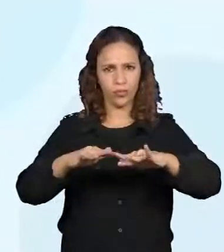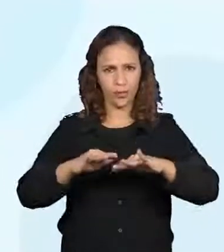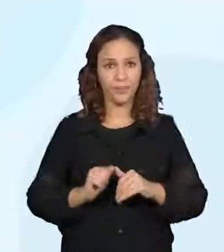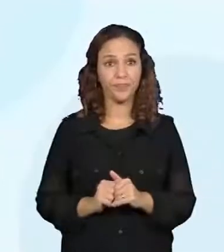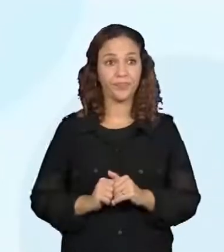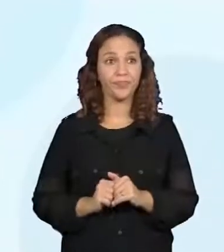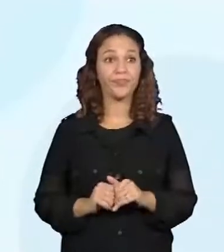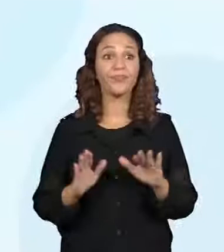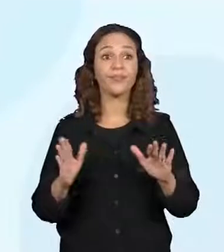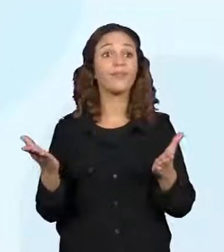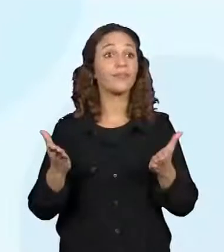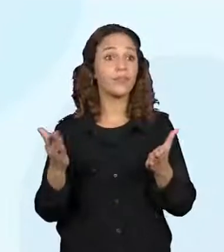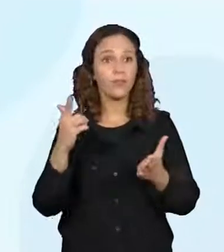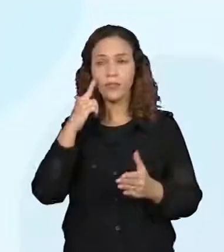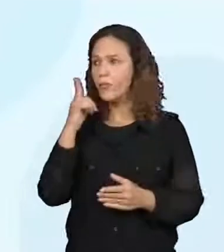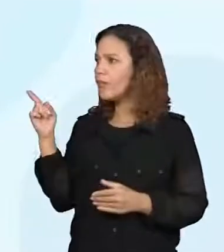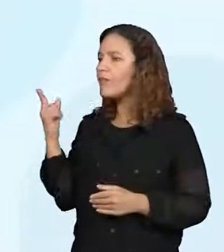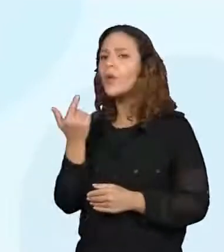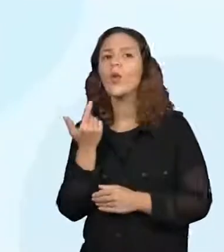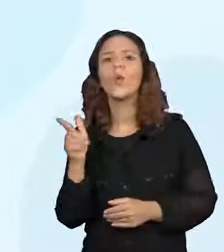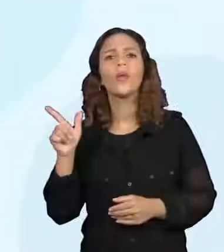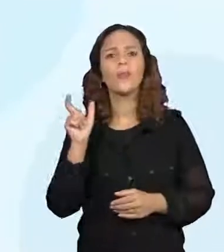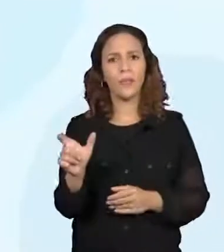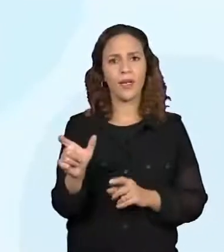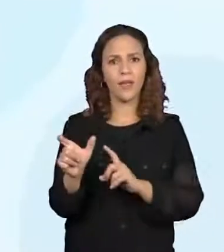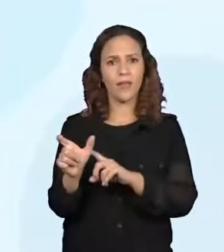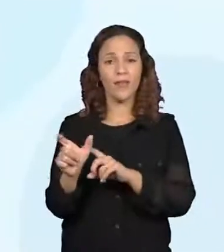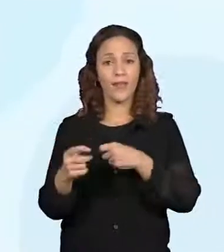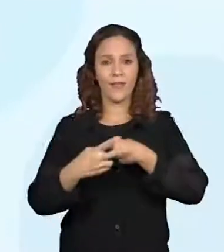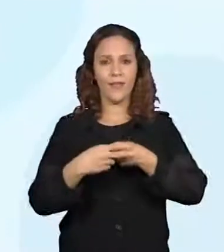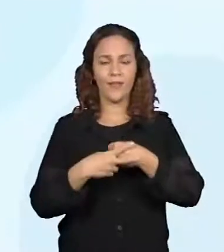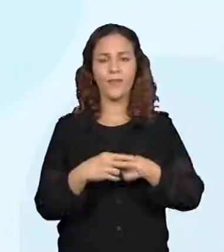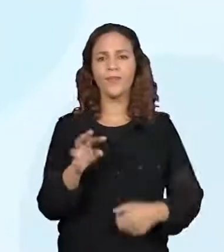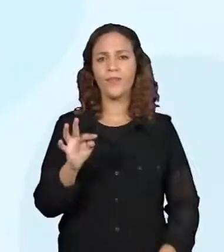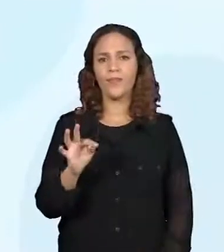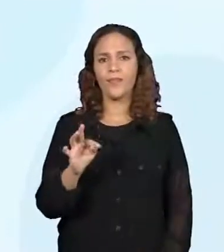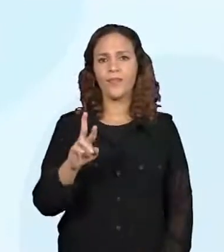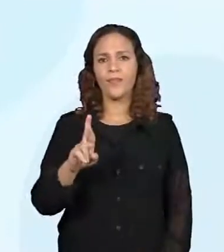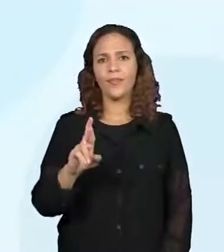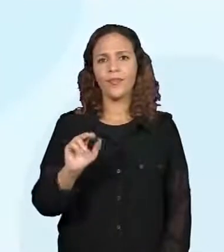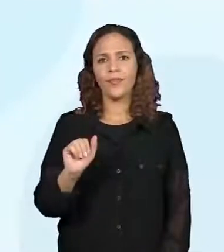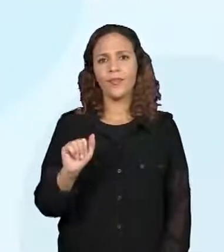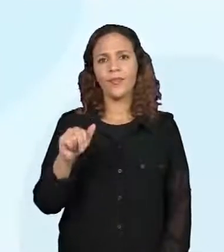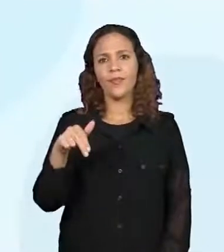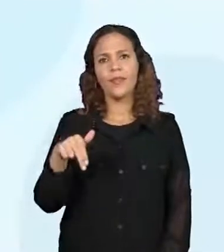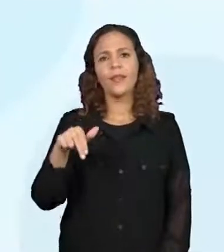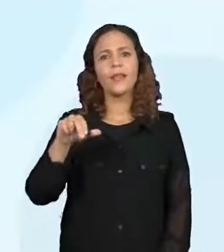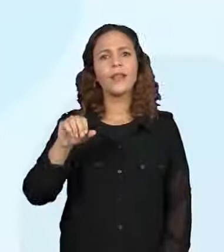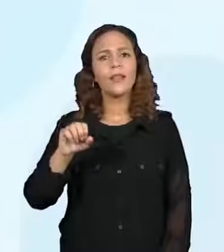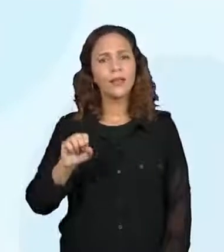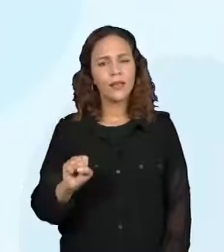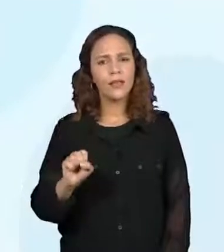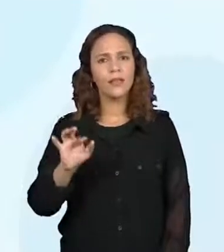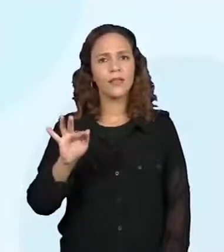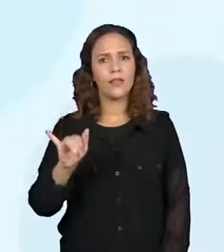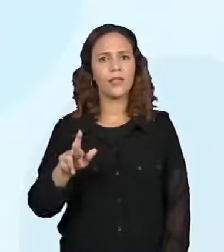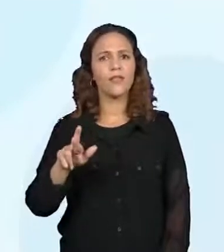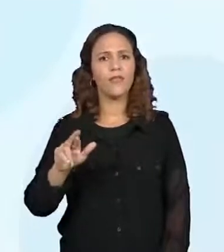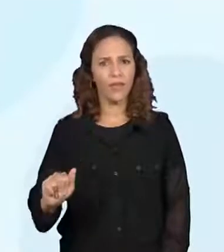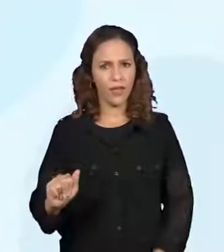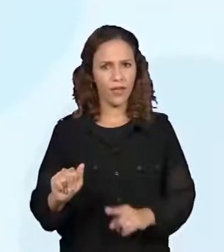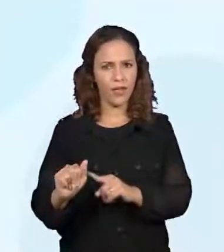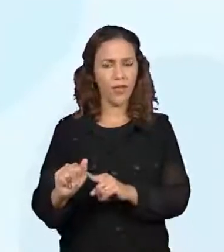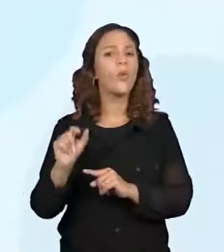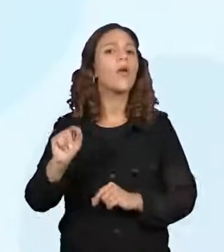Transfira, olha só, outra palavra que vem do verbo transferir e no caso está mencionando mais